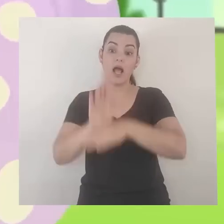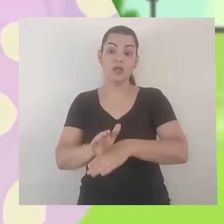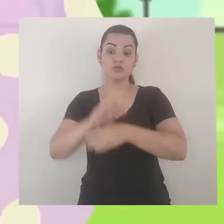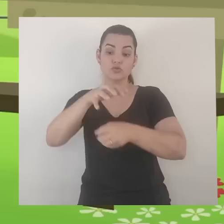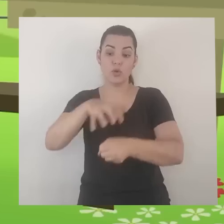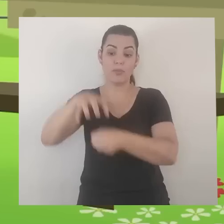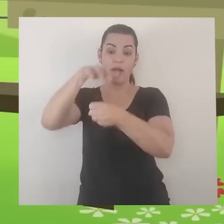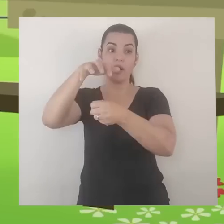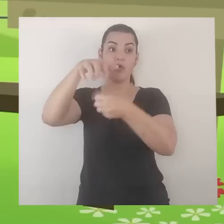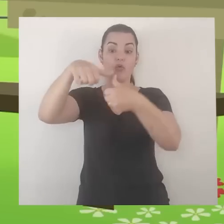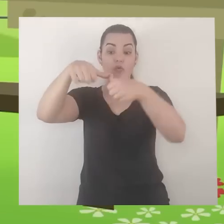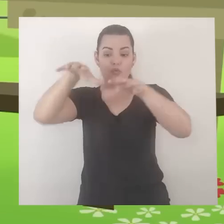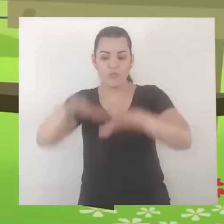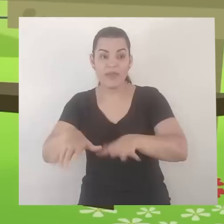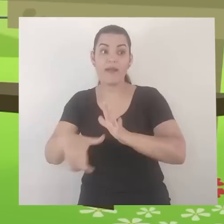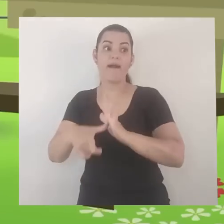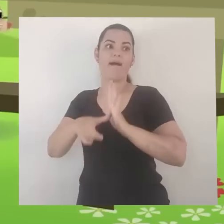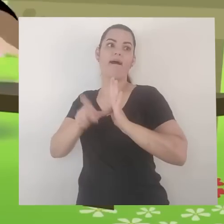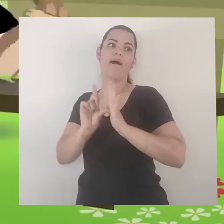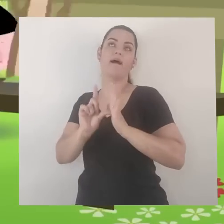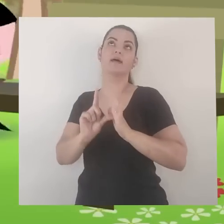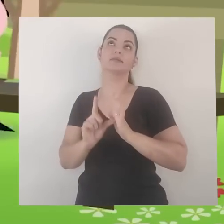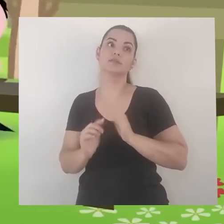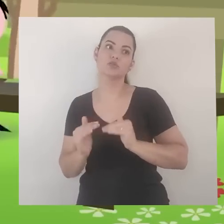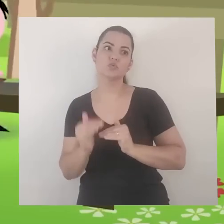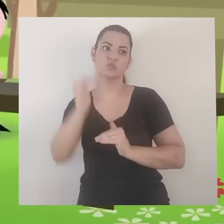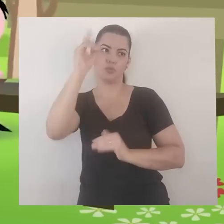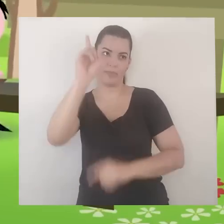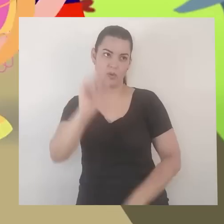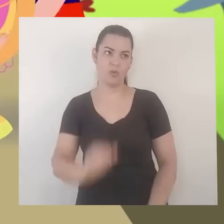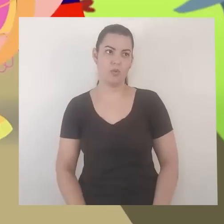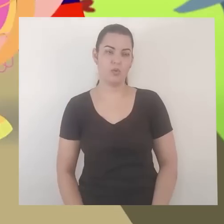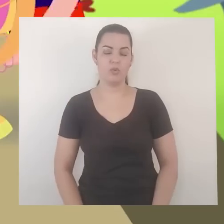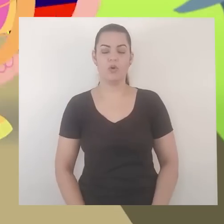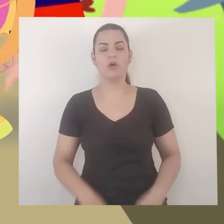para voar. E agora? Como ele vai voar?